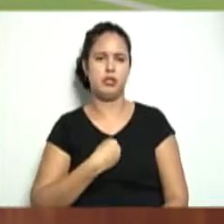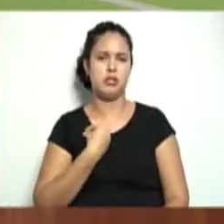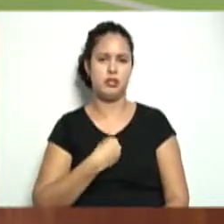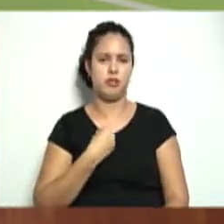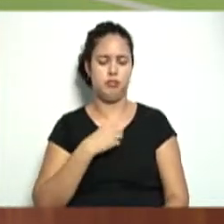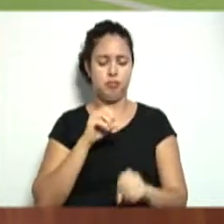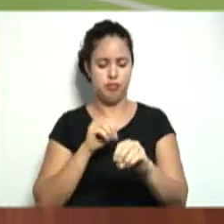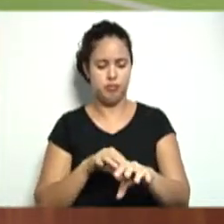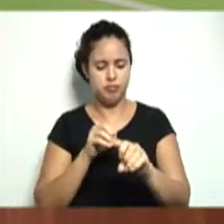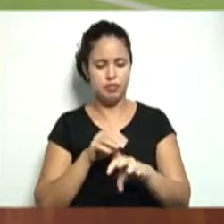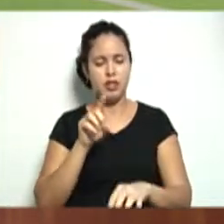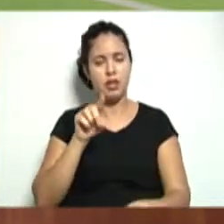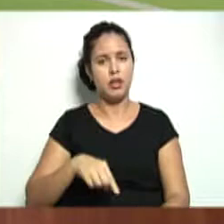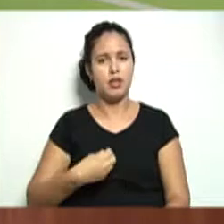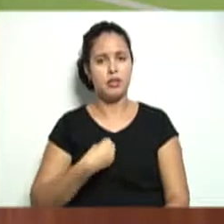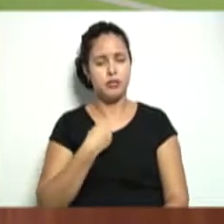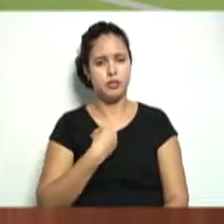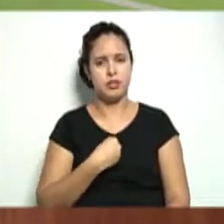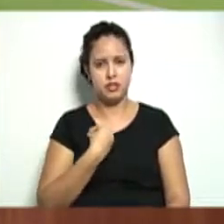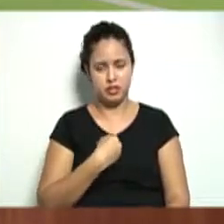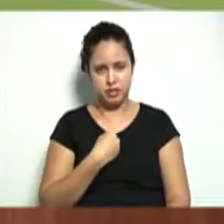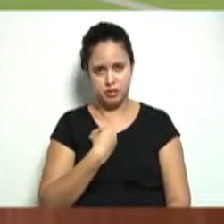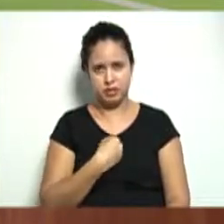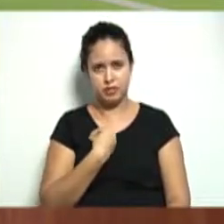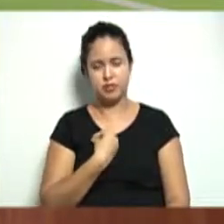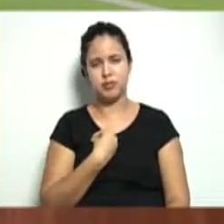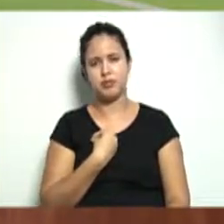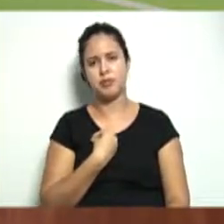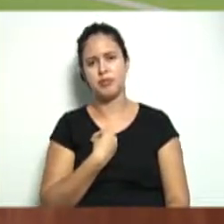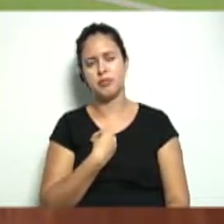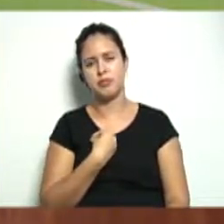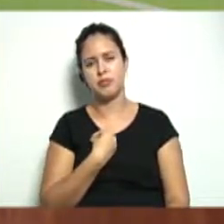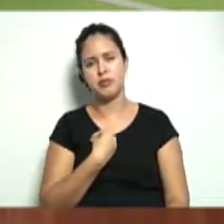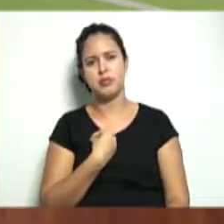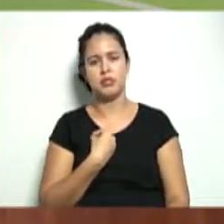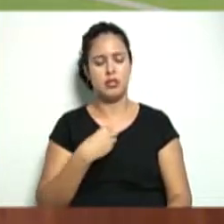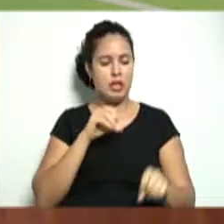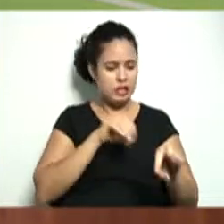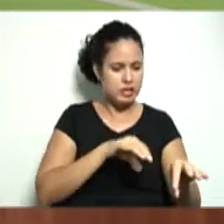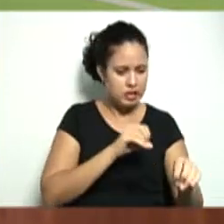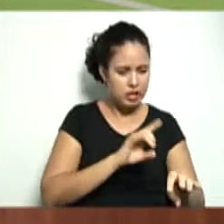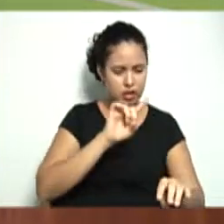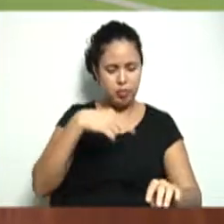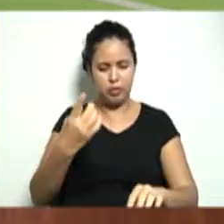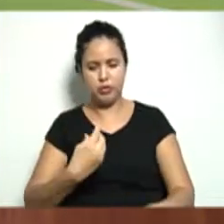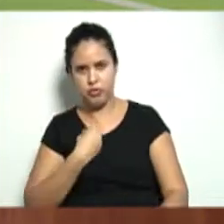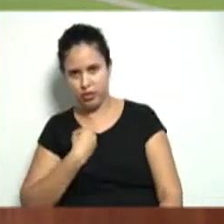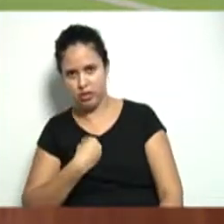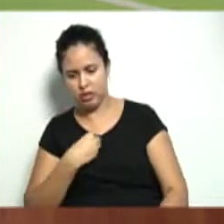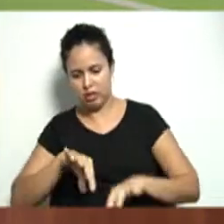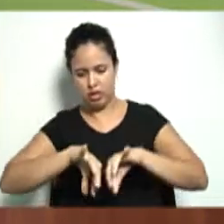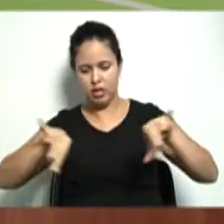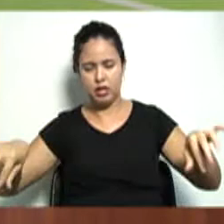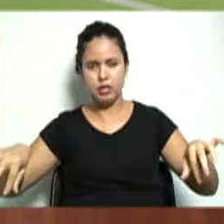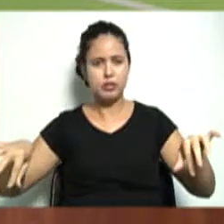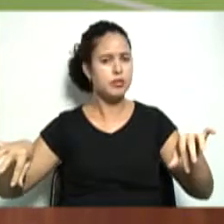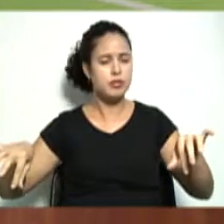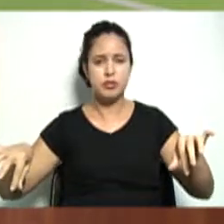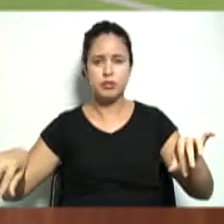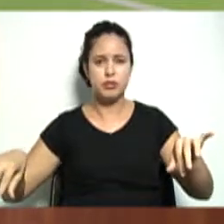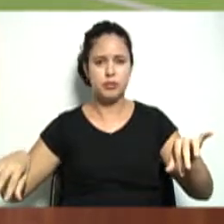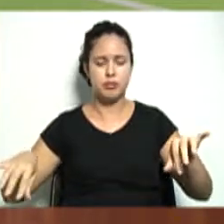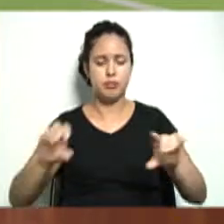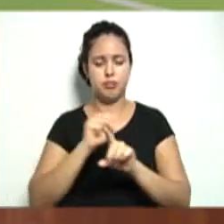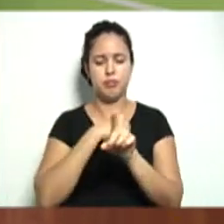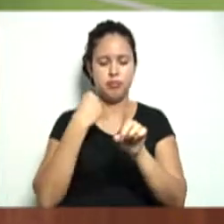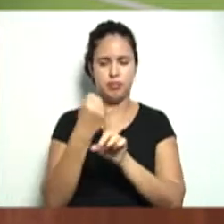vida, não é educar para a vida. Primeiro educo, depois eu vou viver. Primeiro educo, depois eu vou viver. Não. Na sociedade tribal, logo